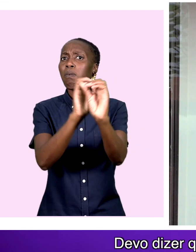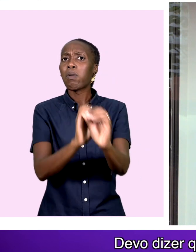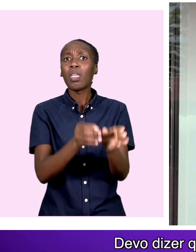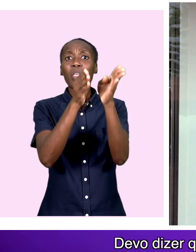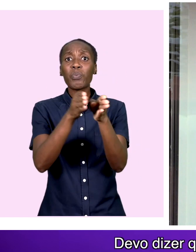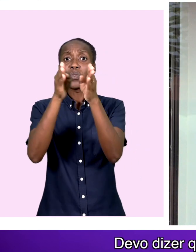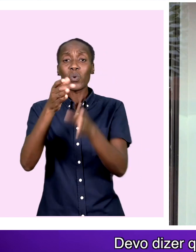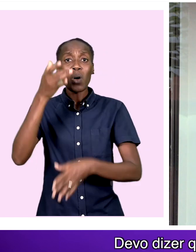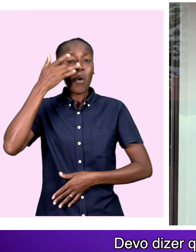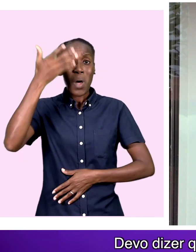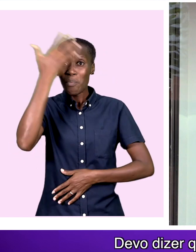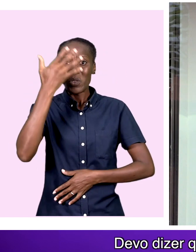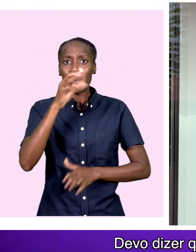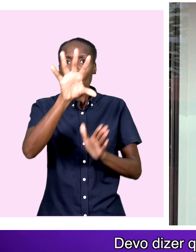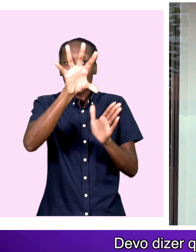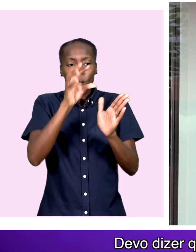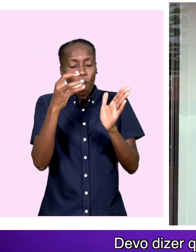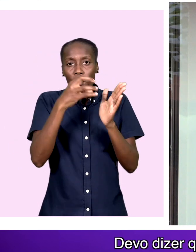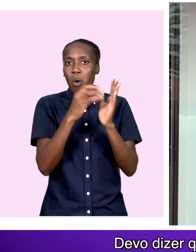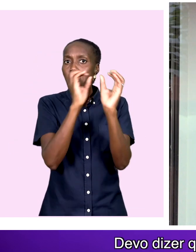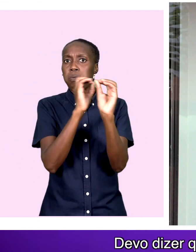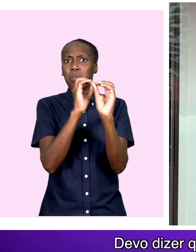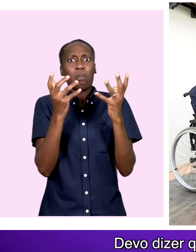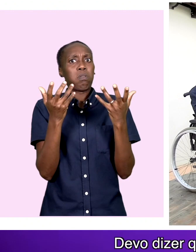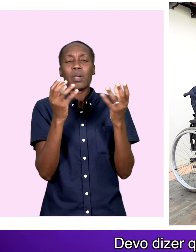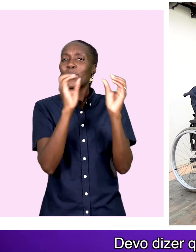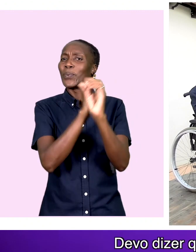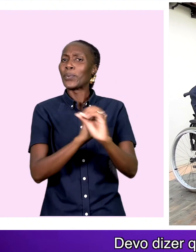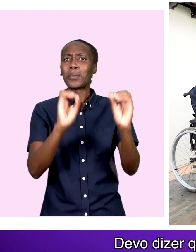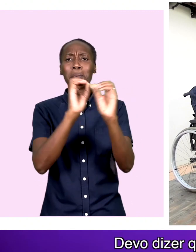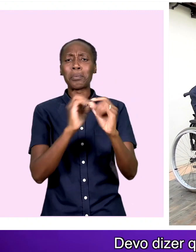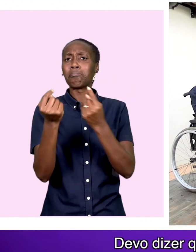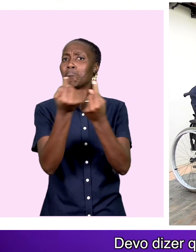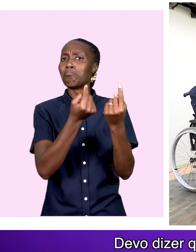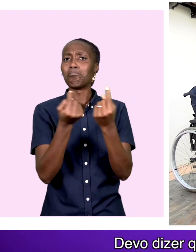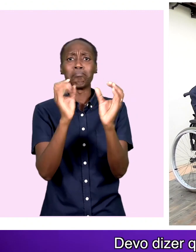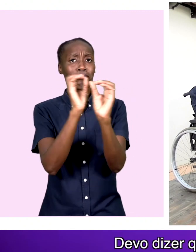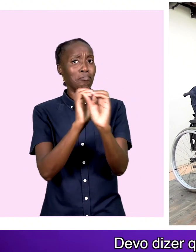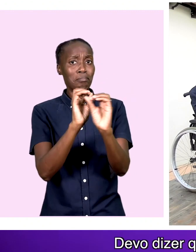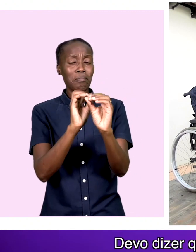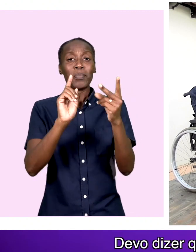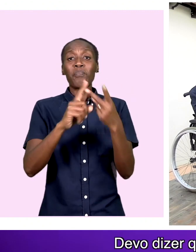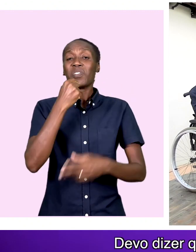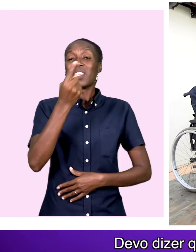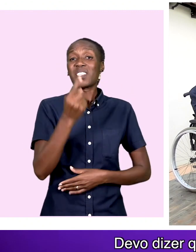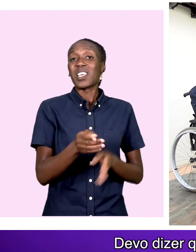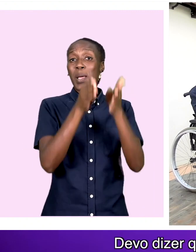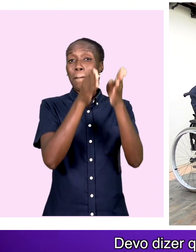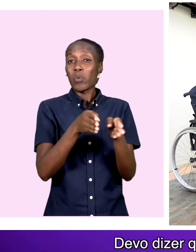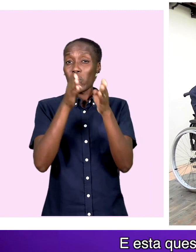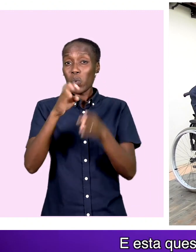E dizer que também as pessoas com deficiência têm recenseado sem nenhum